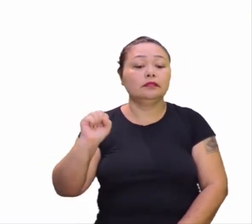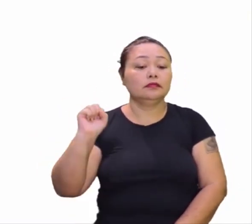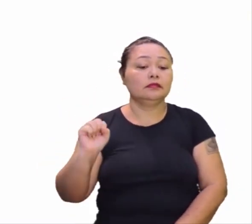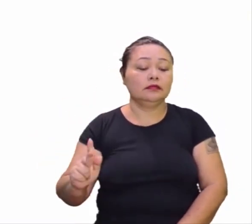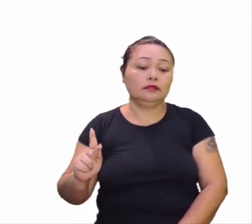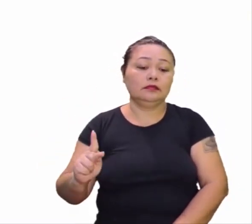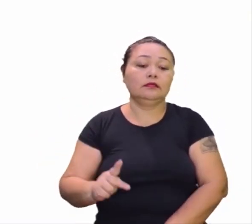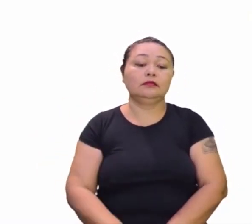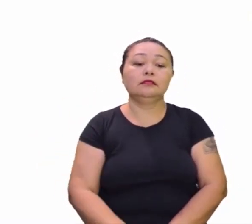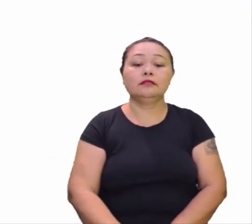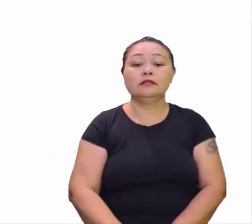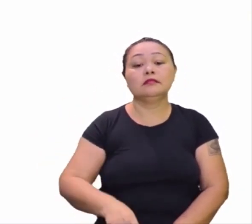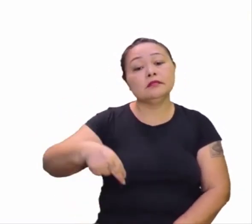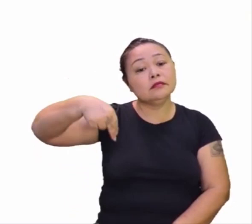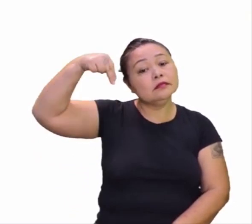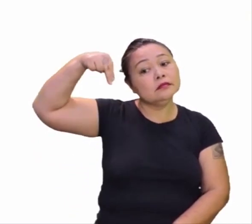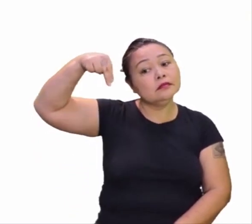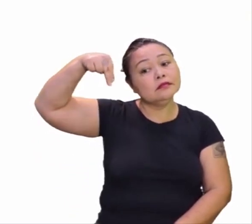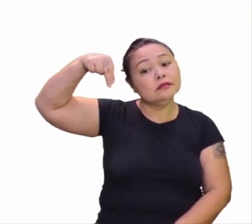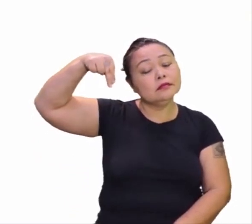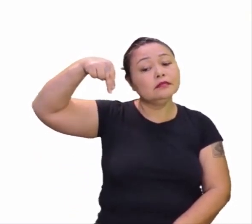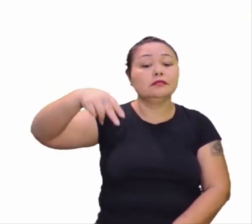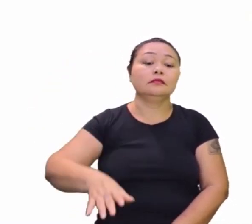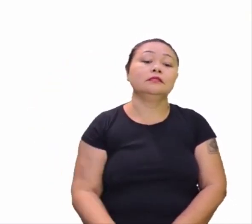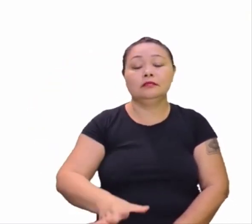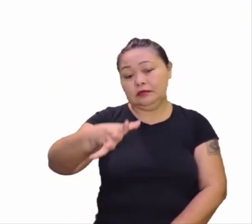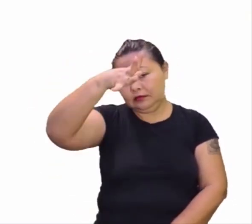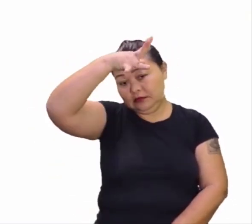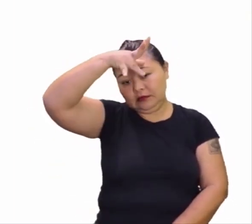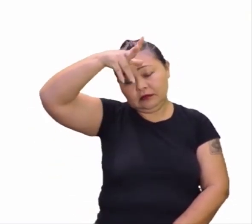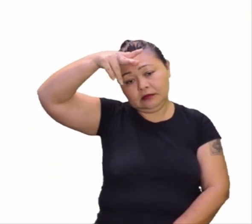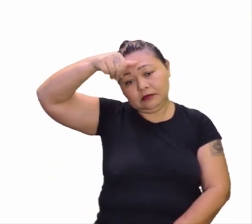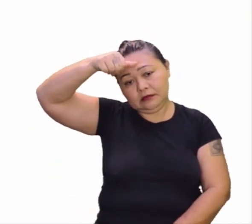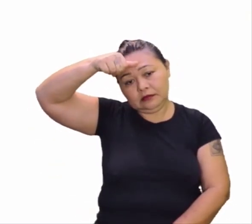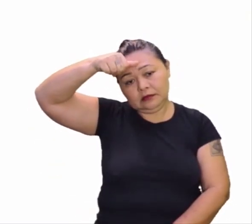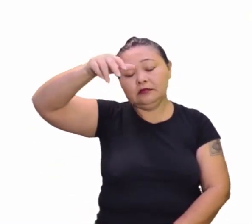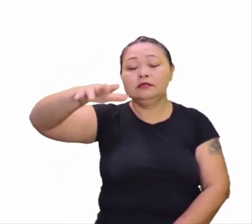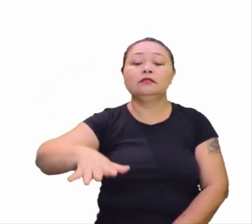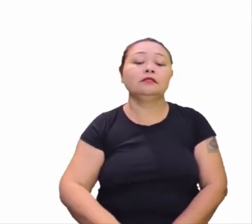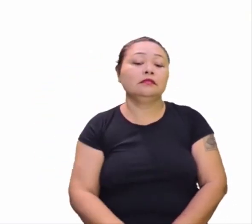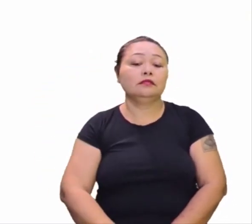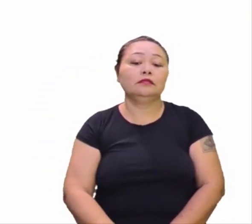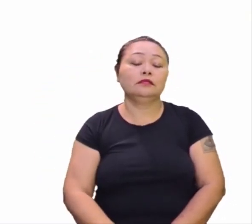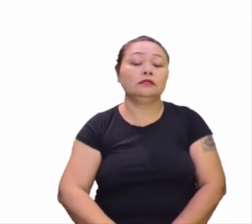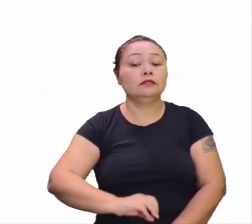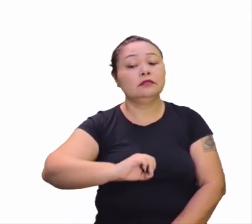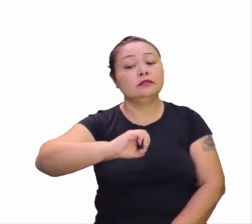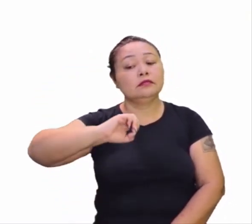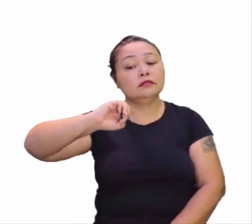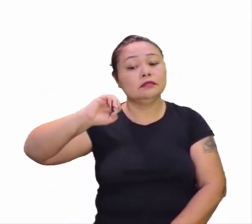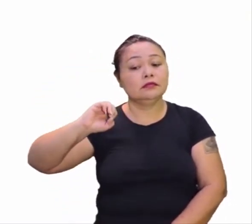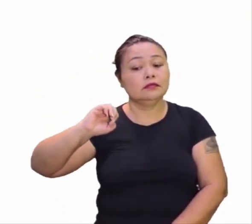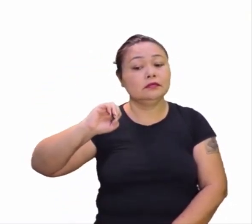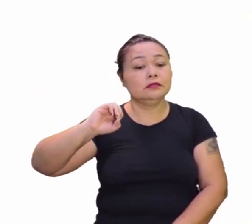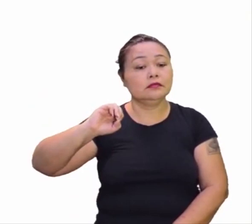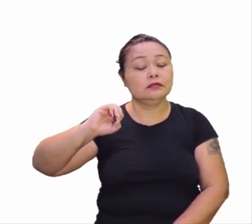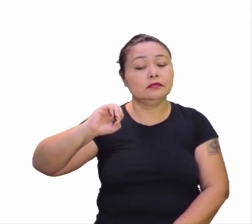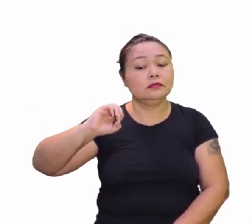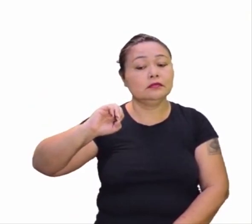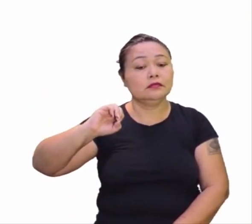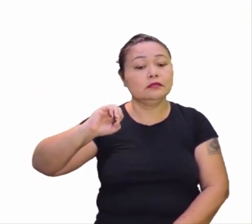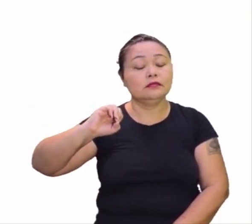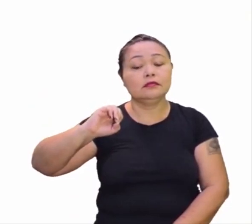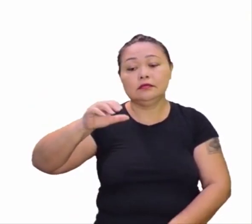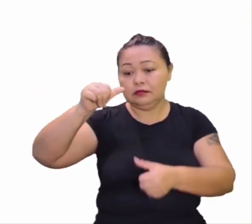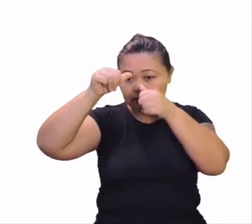Ok? Exato. Ao norte, o Amazonas. É isso? Exato. O oeste. Bem